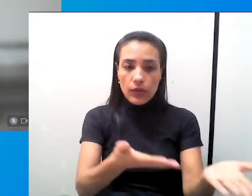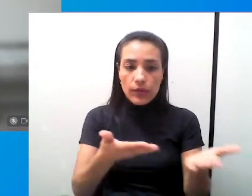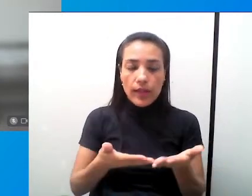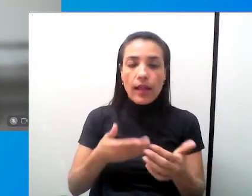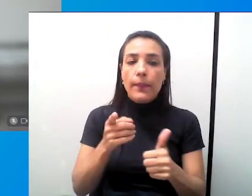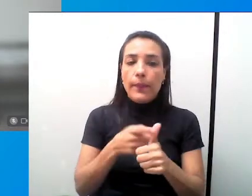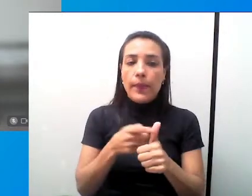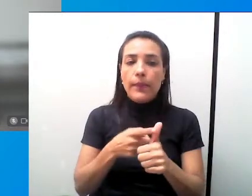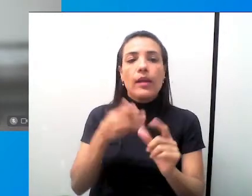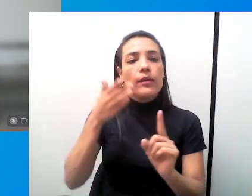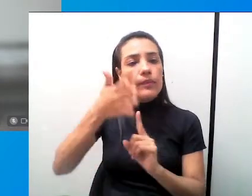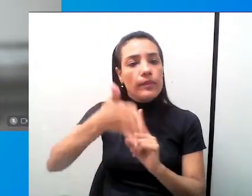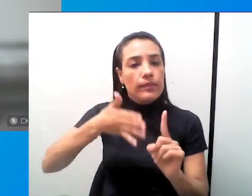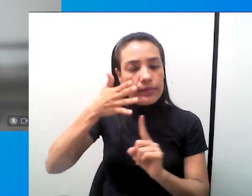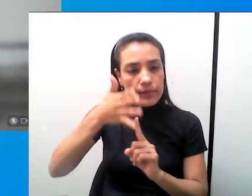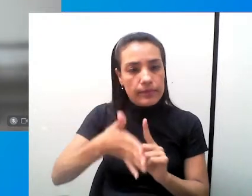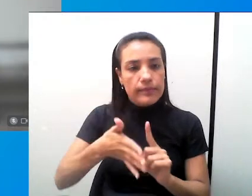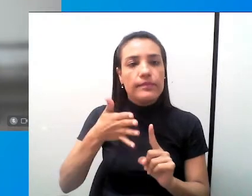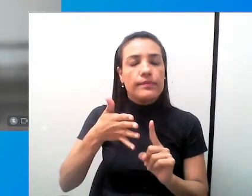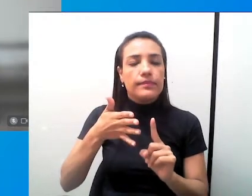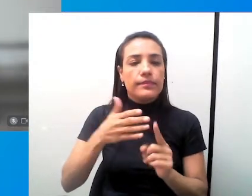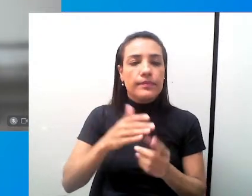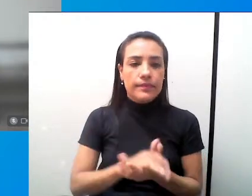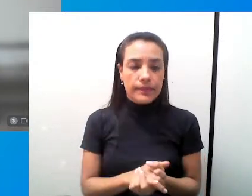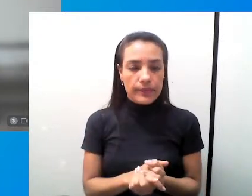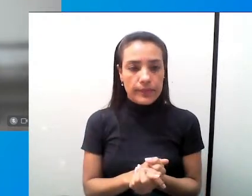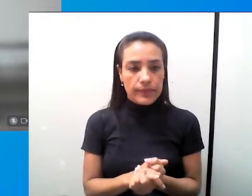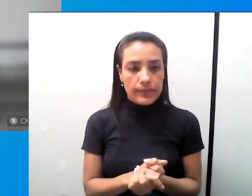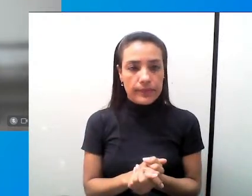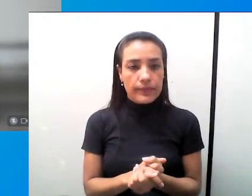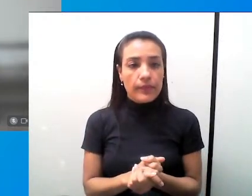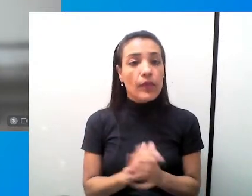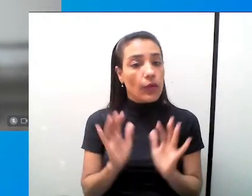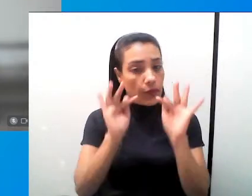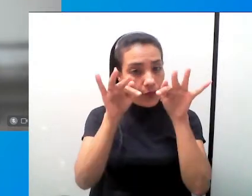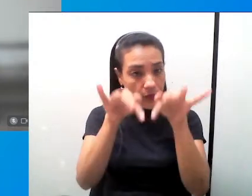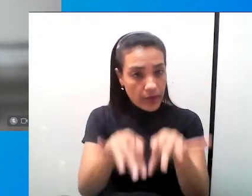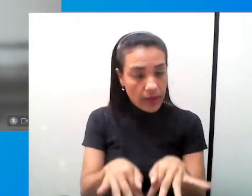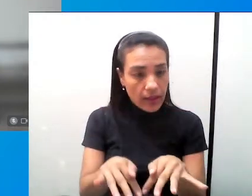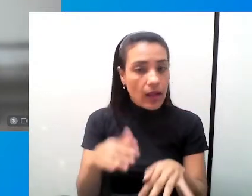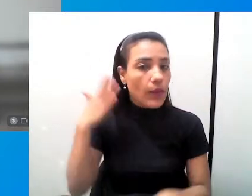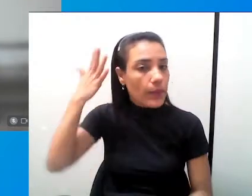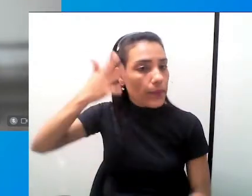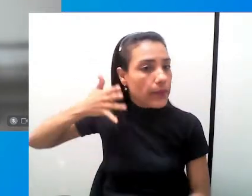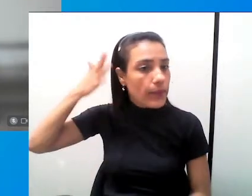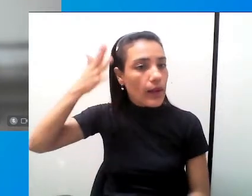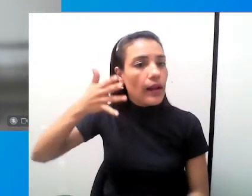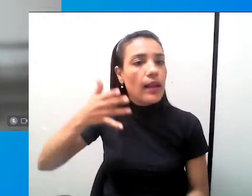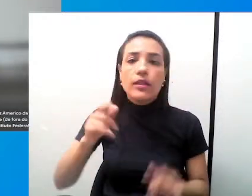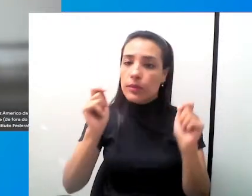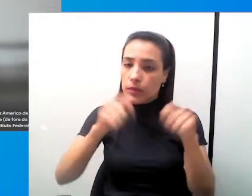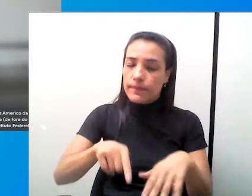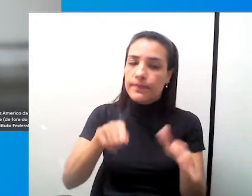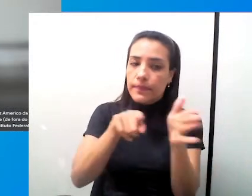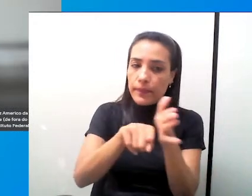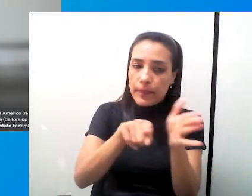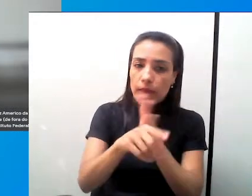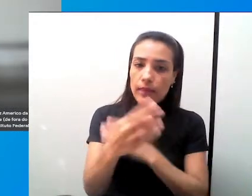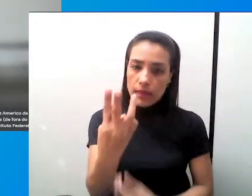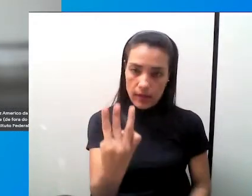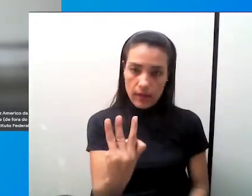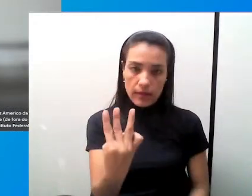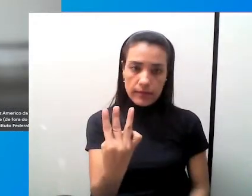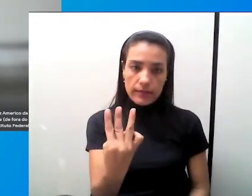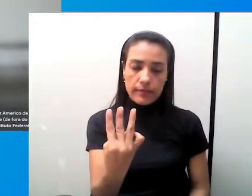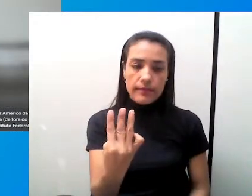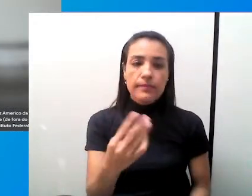seminário. Lembrando que, ao final da palestra, três perguntas serão respondidas pelo palestrante. Então,